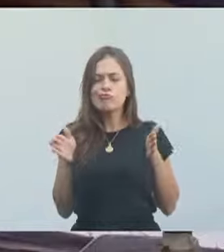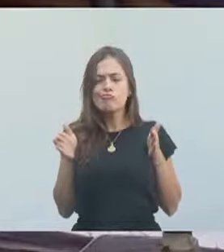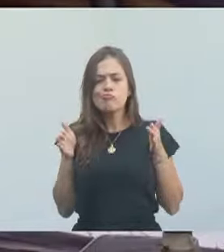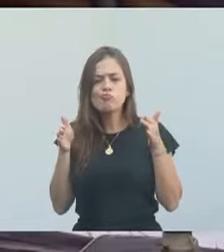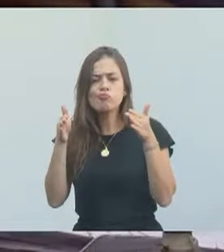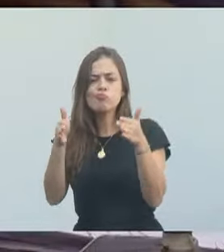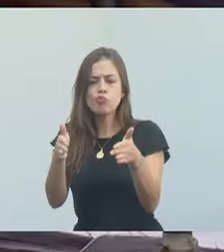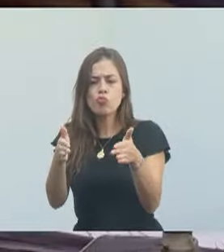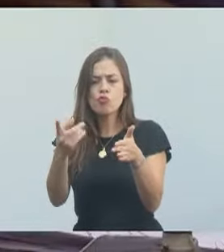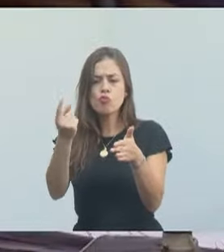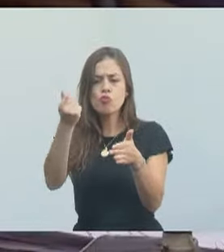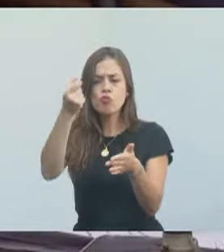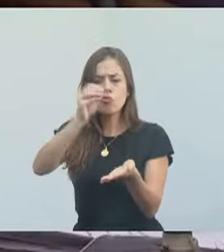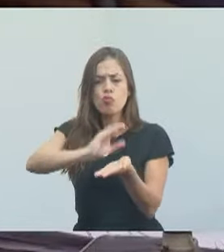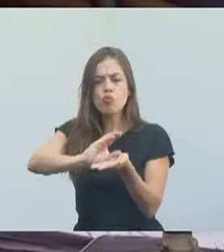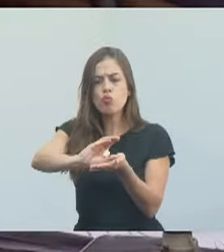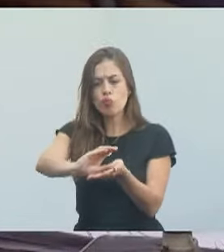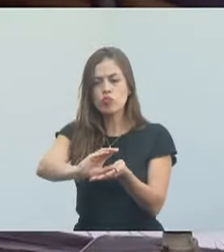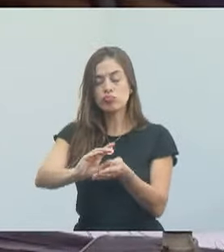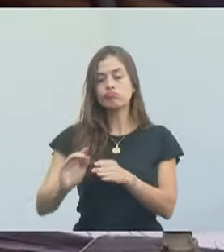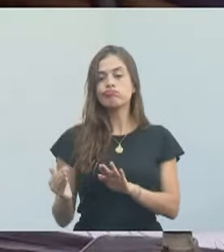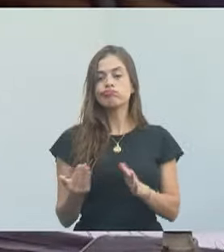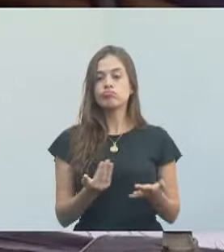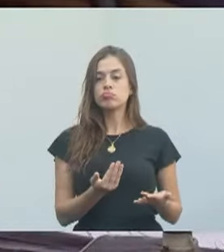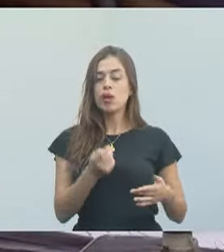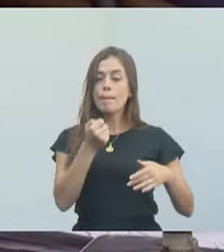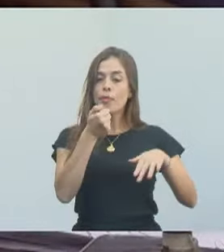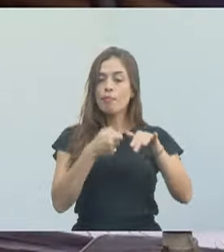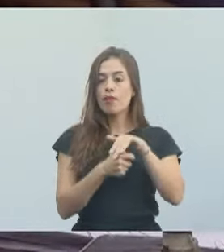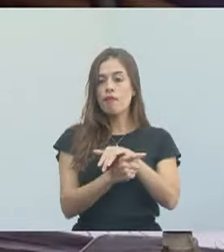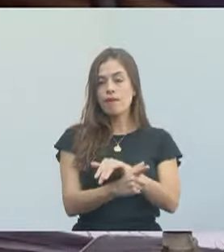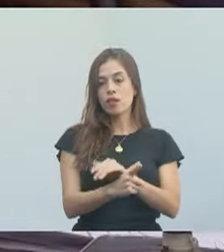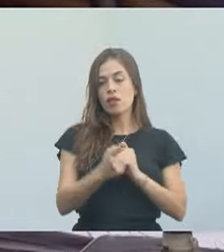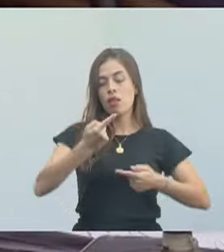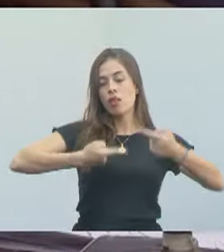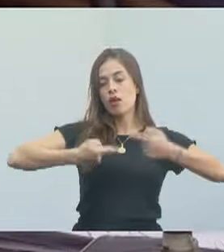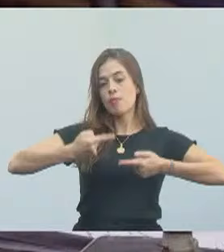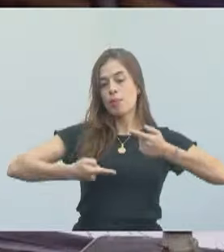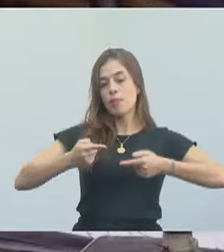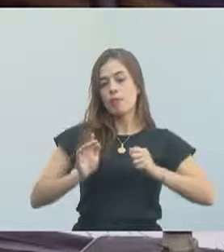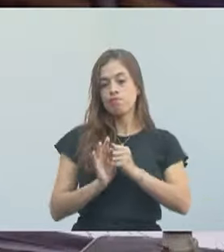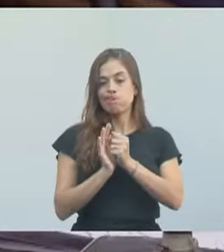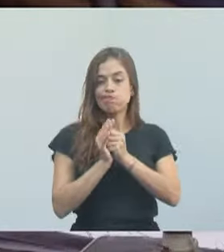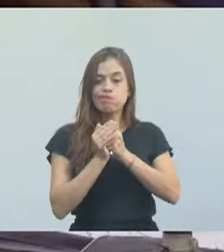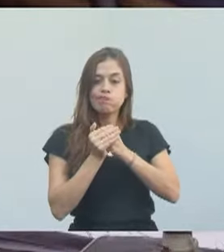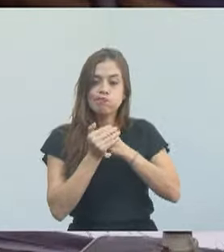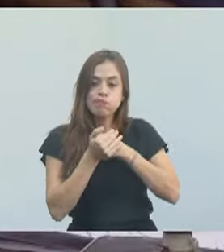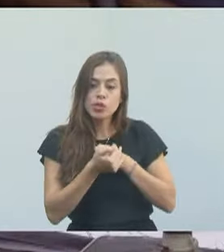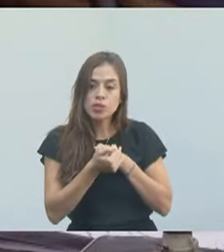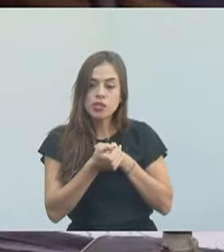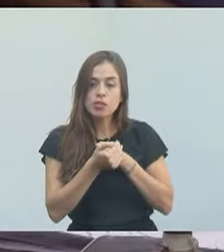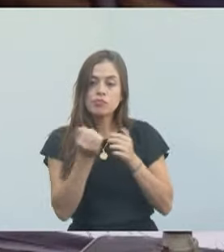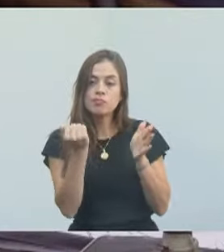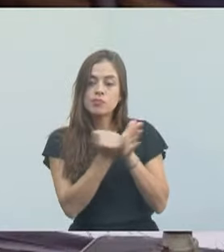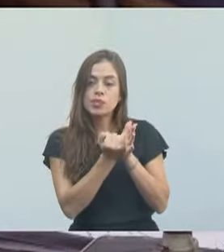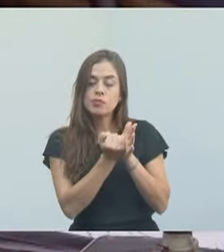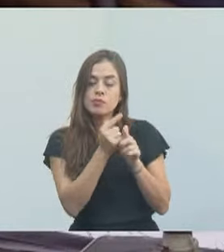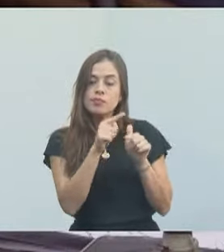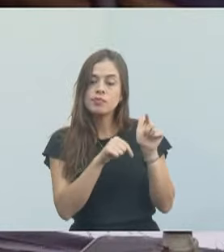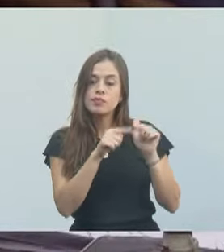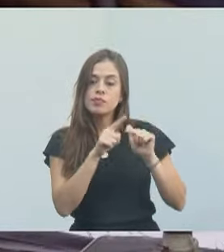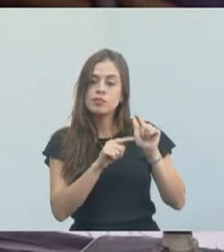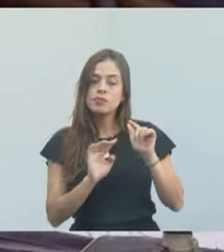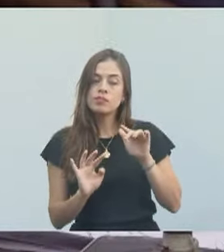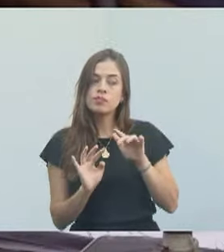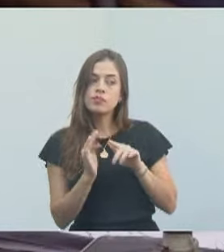canalize, né, recursos para que a gente possa aplicar na política de preservação do patrimônio material e